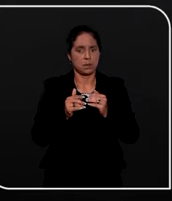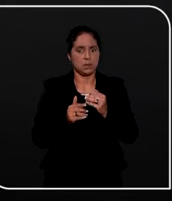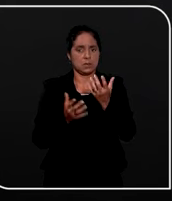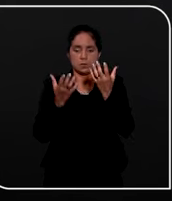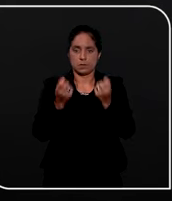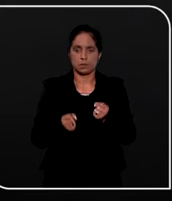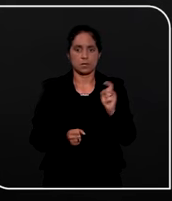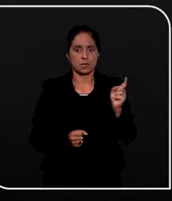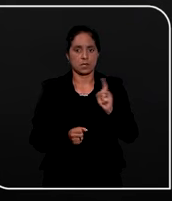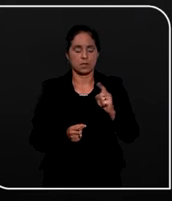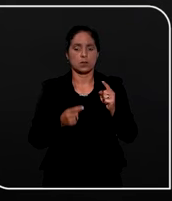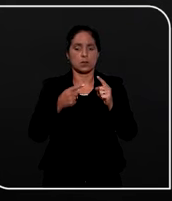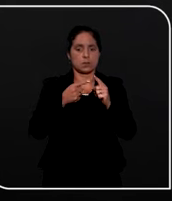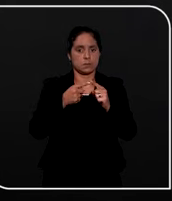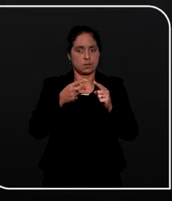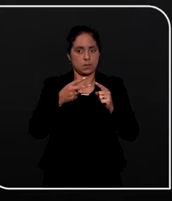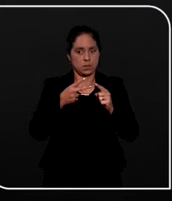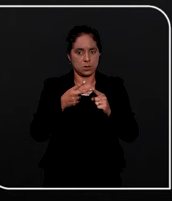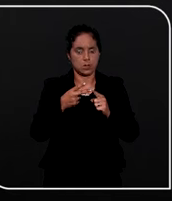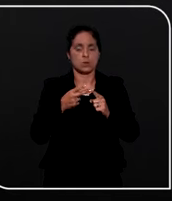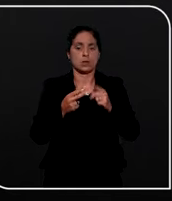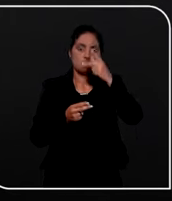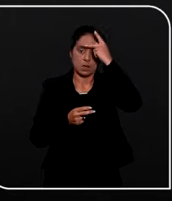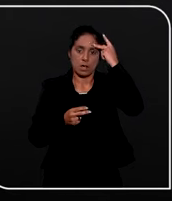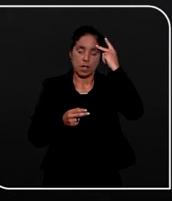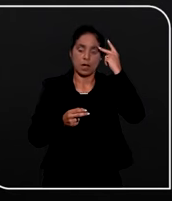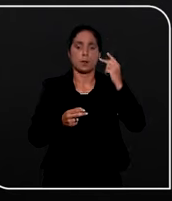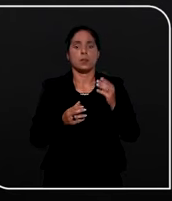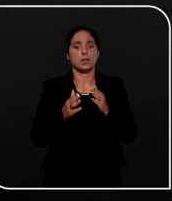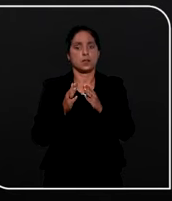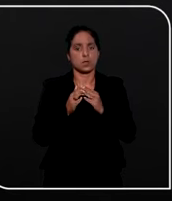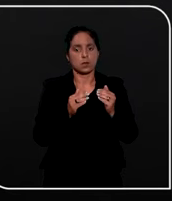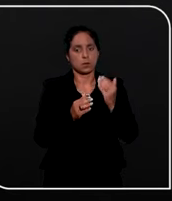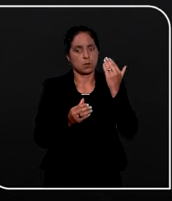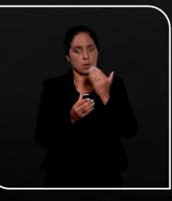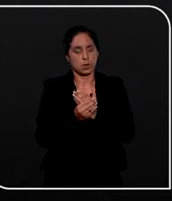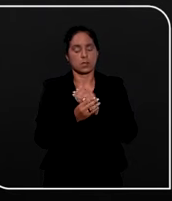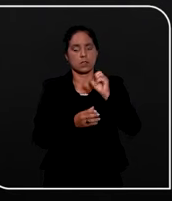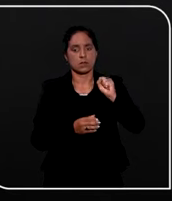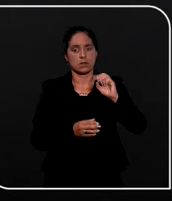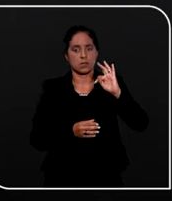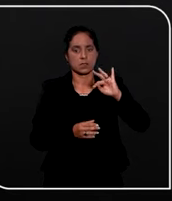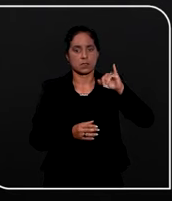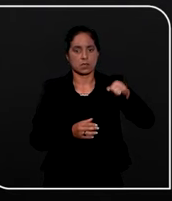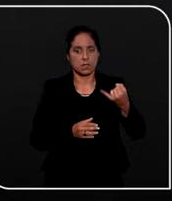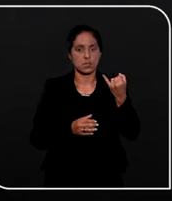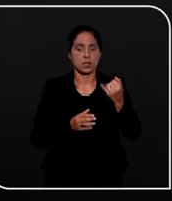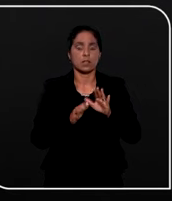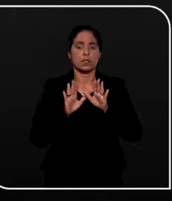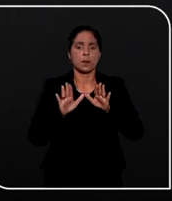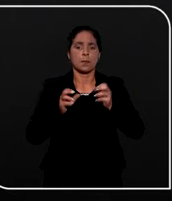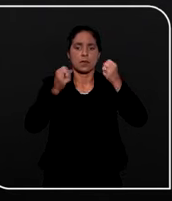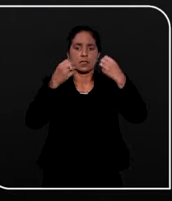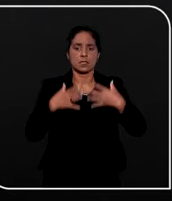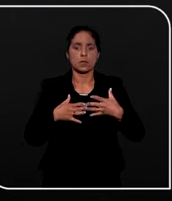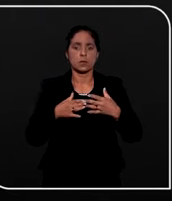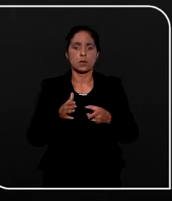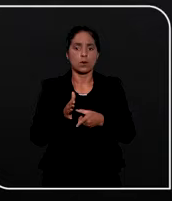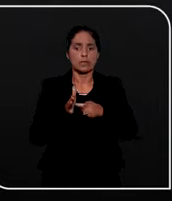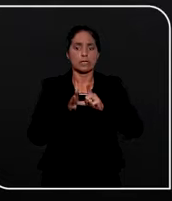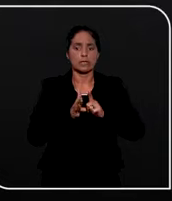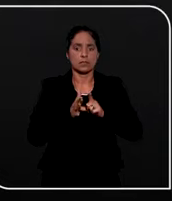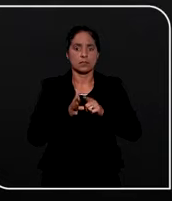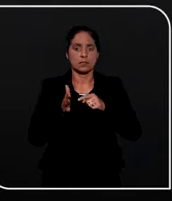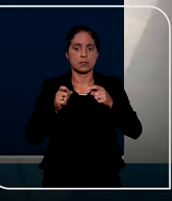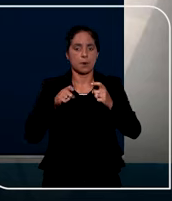em primeiro e segundo graus o operador recorreu ao STJ alegando que no momento da contratação do seguro não foi exigida a realização